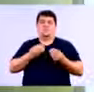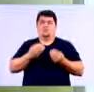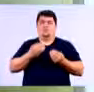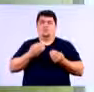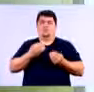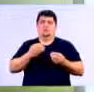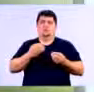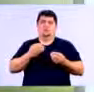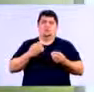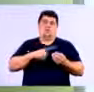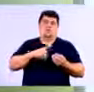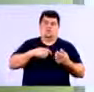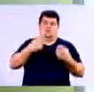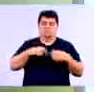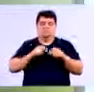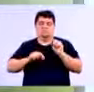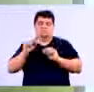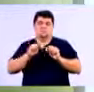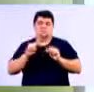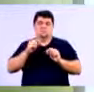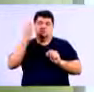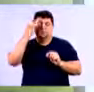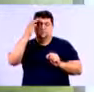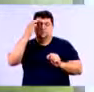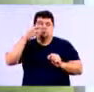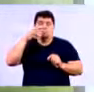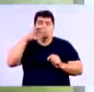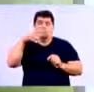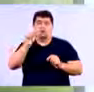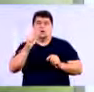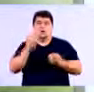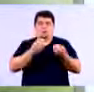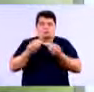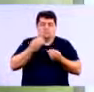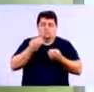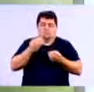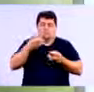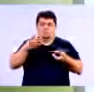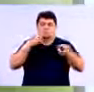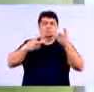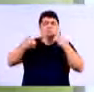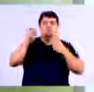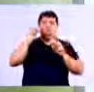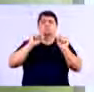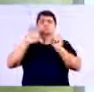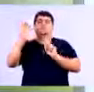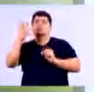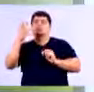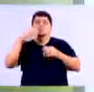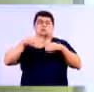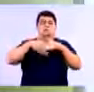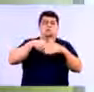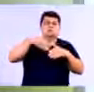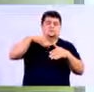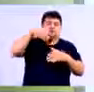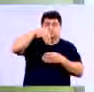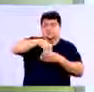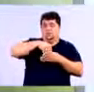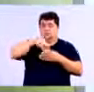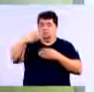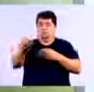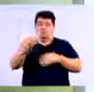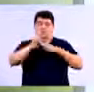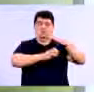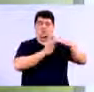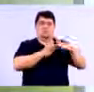investimento? Necessariamente é entender o mercado no qual você está inserido e perceber todas as ações que acontecem dentro e fora da empresa. Quando a gente está falando